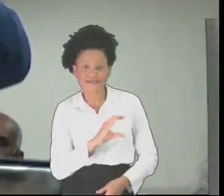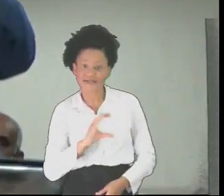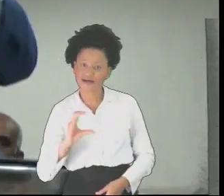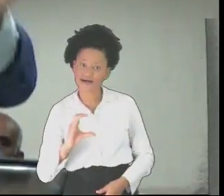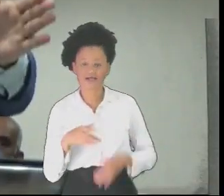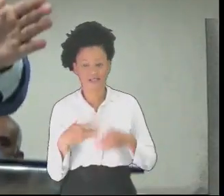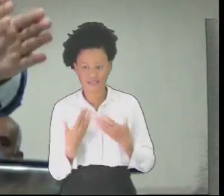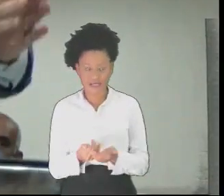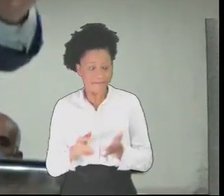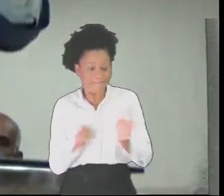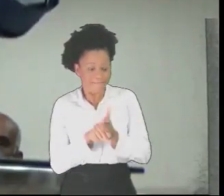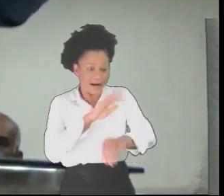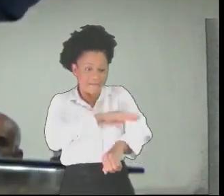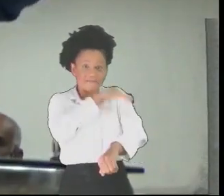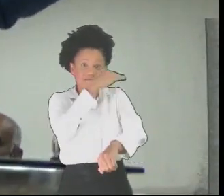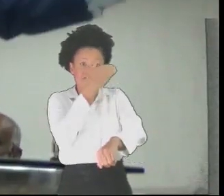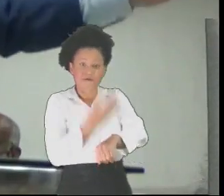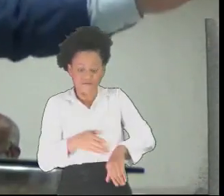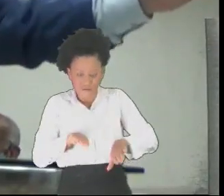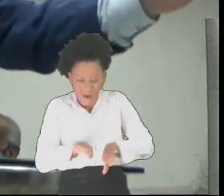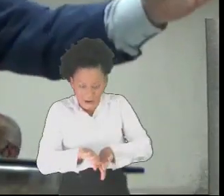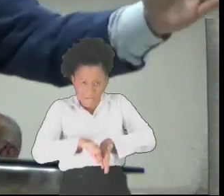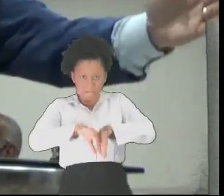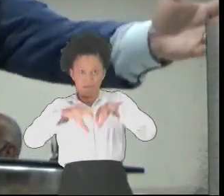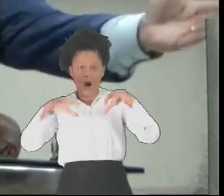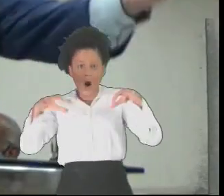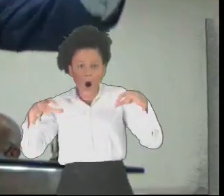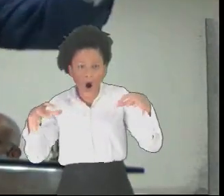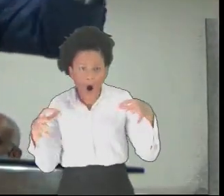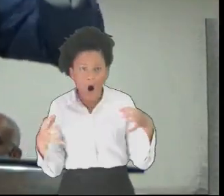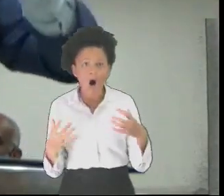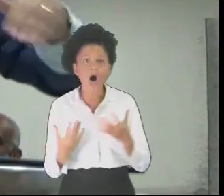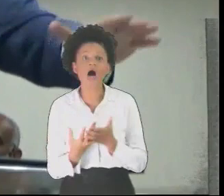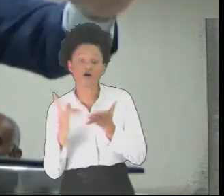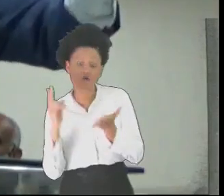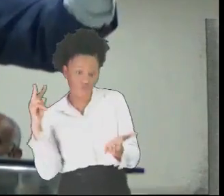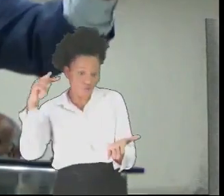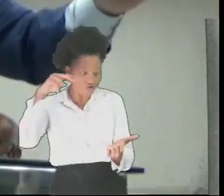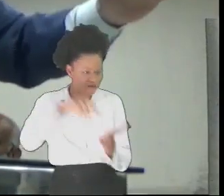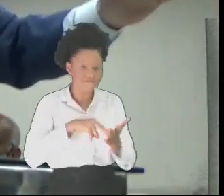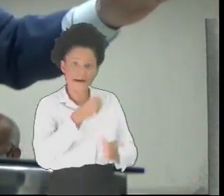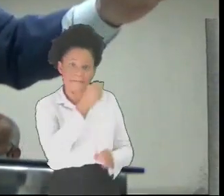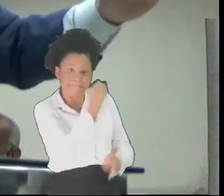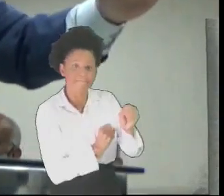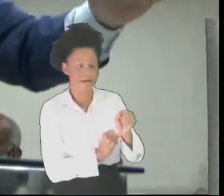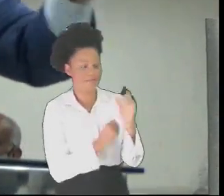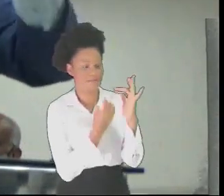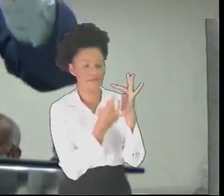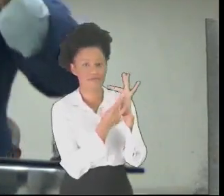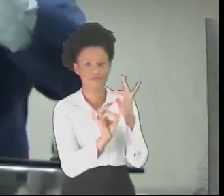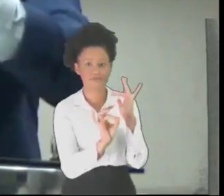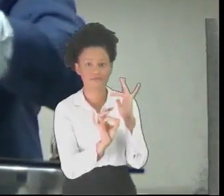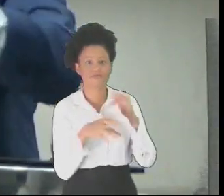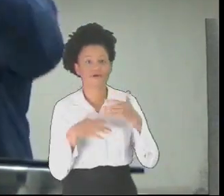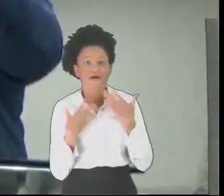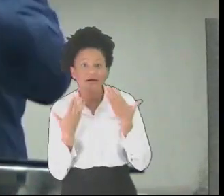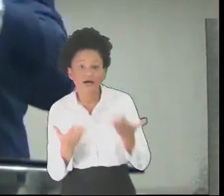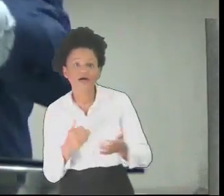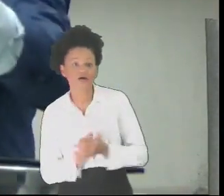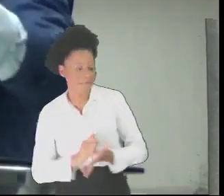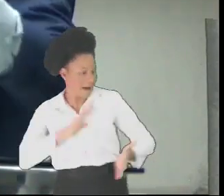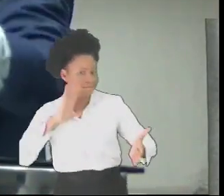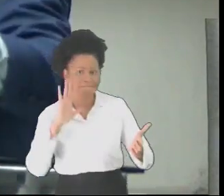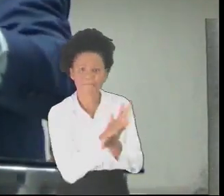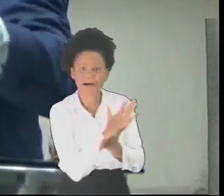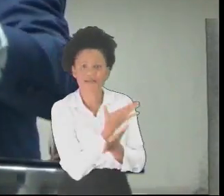vai fender, vai abrir em duas partes. Isso aí já vai ser quando ele vier para matar o anticristo. Já vai ser quando ele vier para